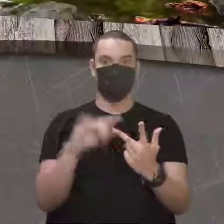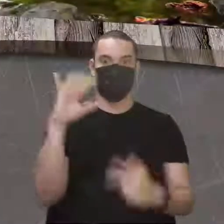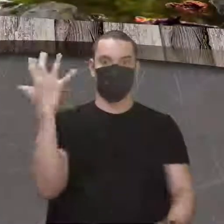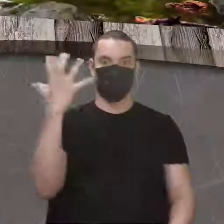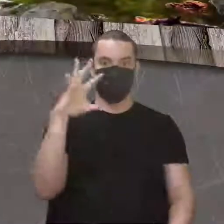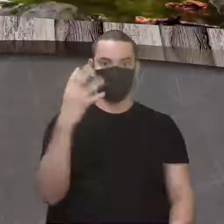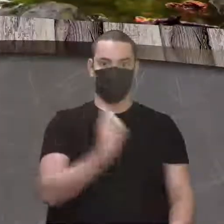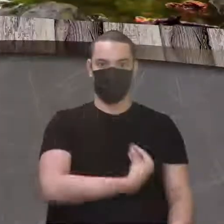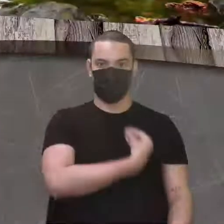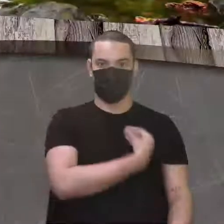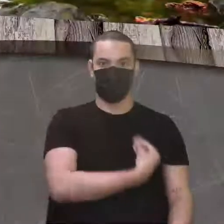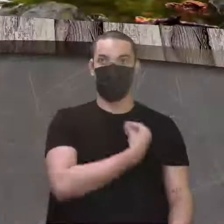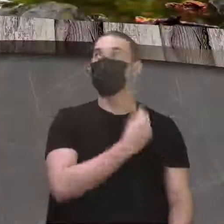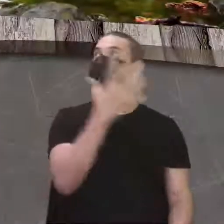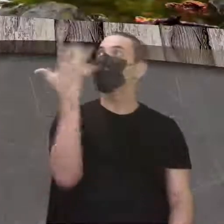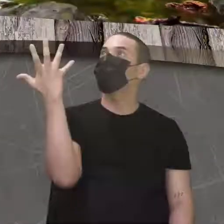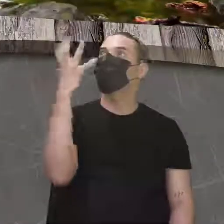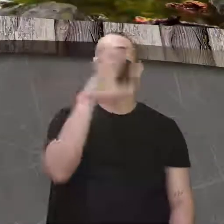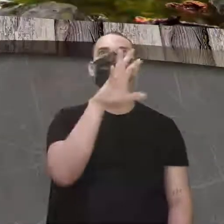estamos vivenciando isso, né?